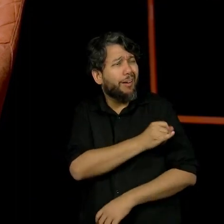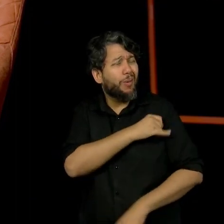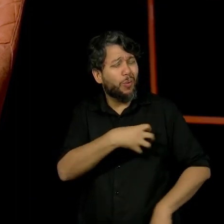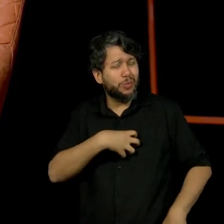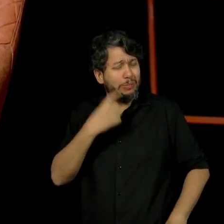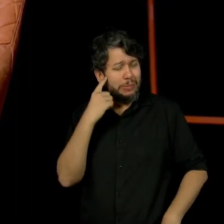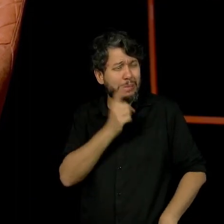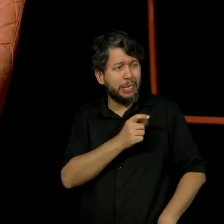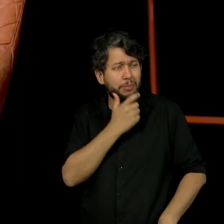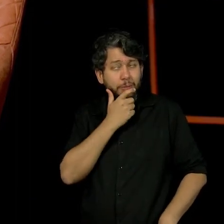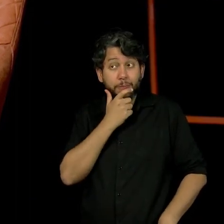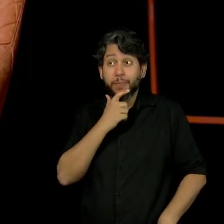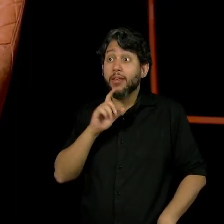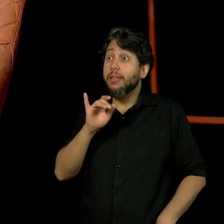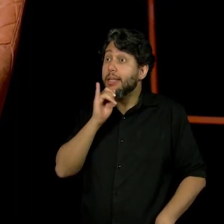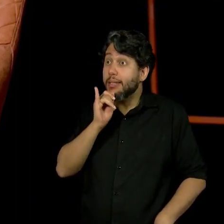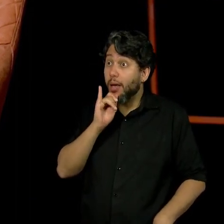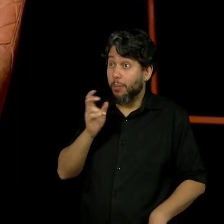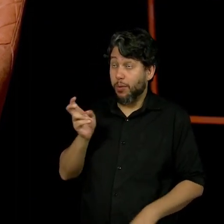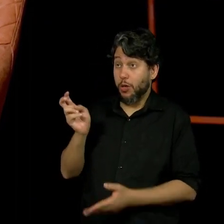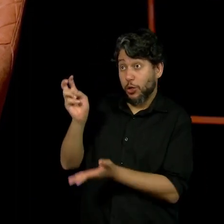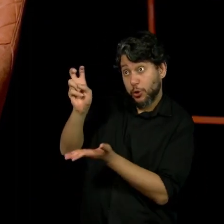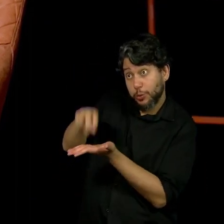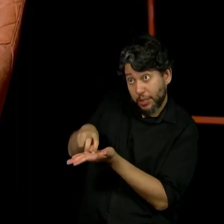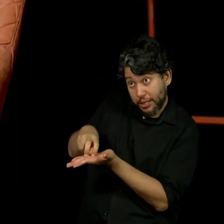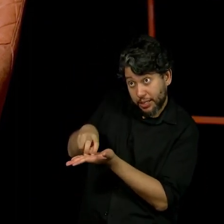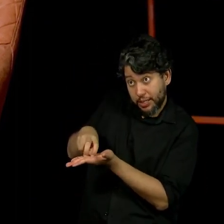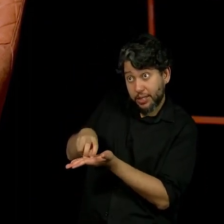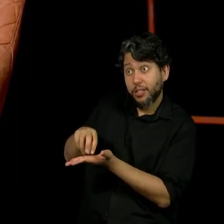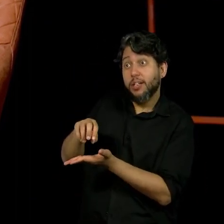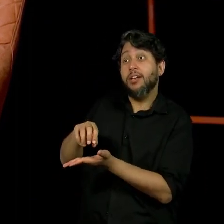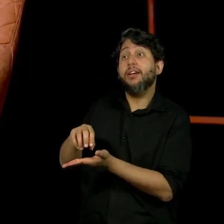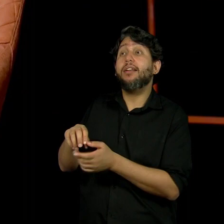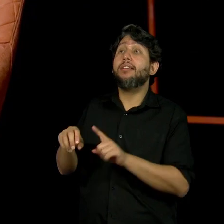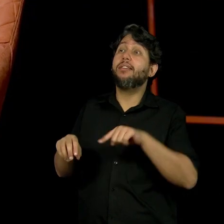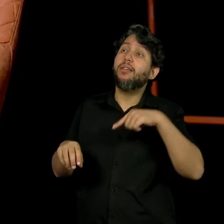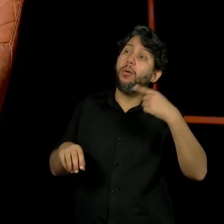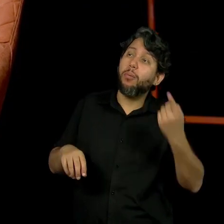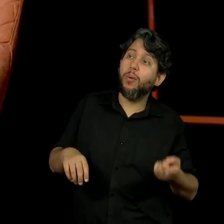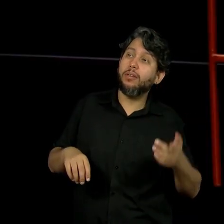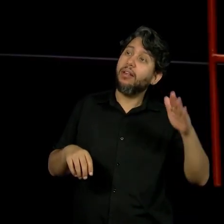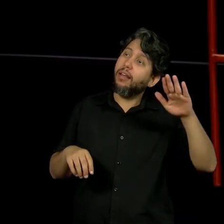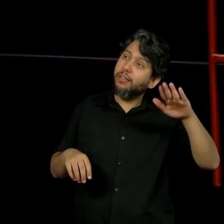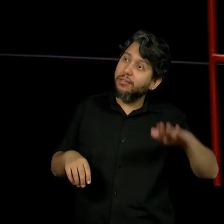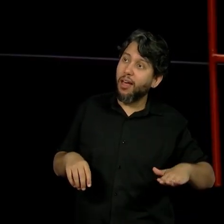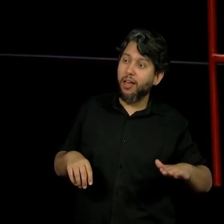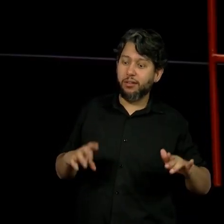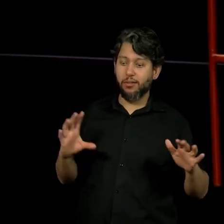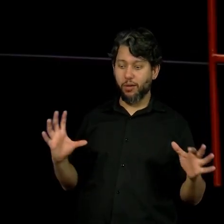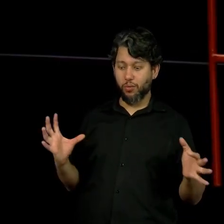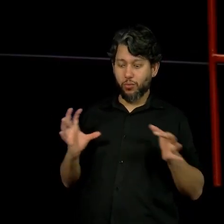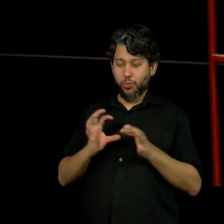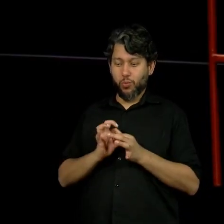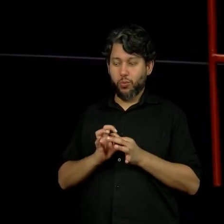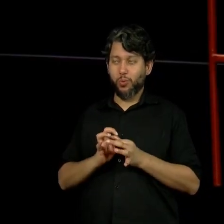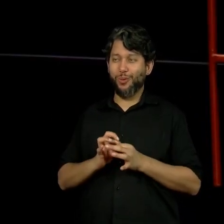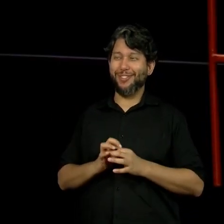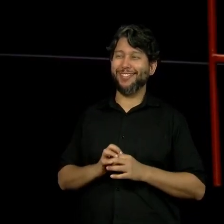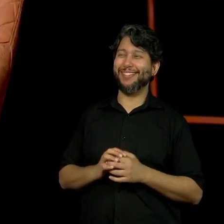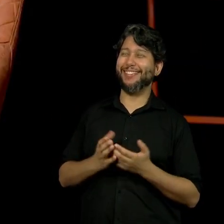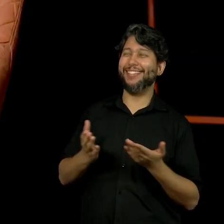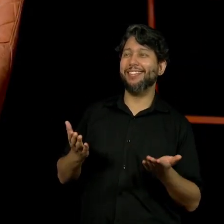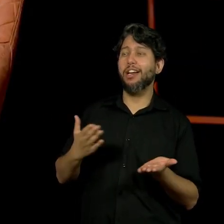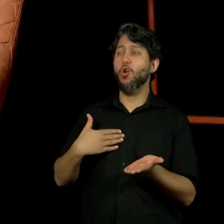Uni o que eu usava de manhã no Jornal de Integração Nacional com o que eu fazia na difusora. Aí acabou virando